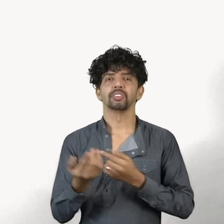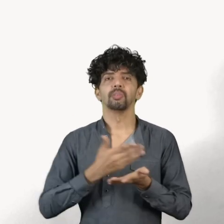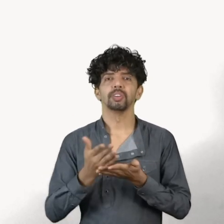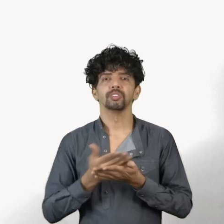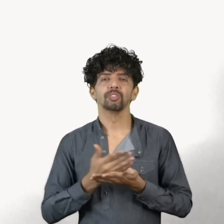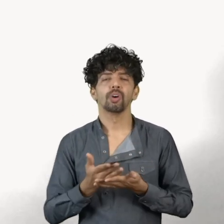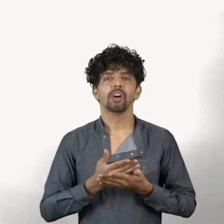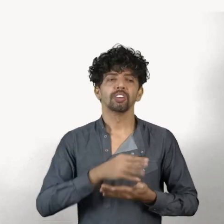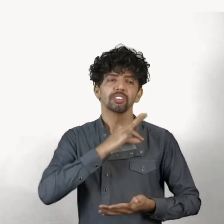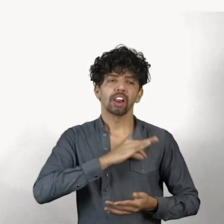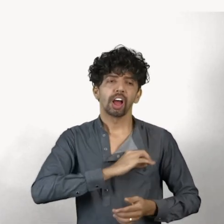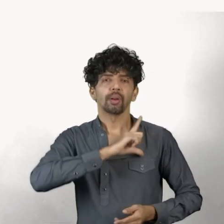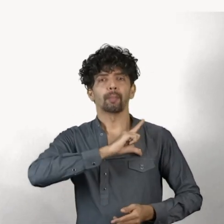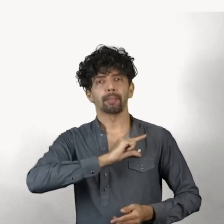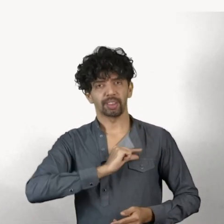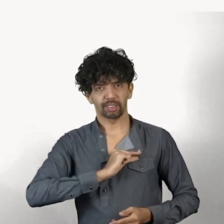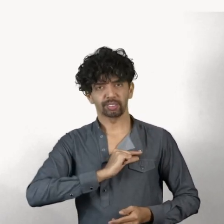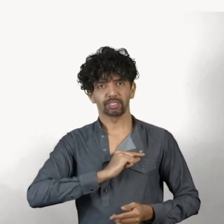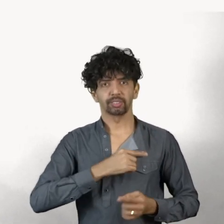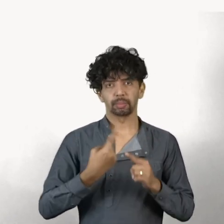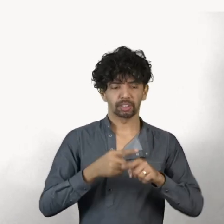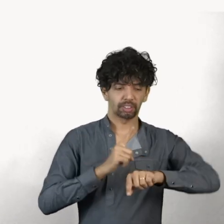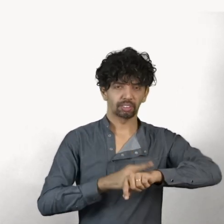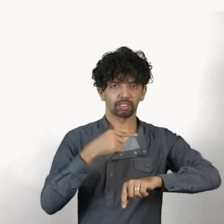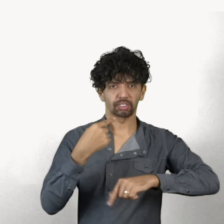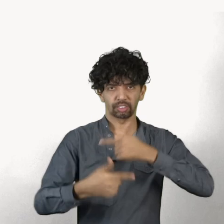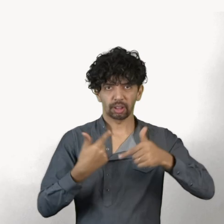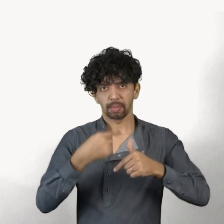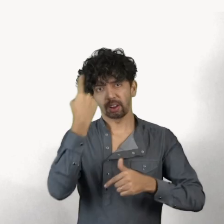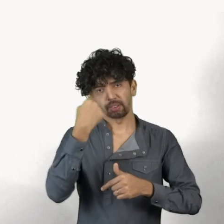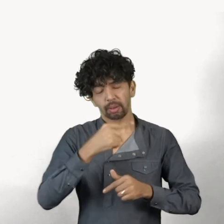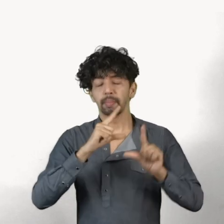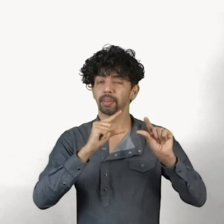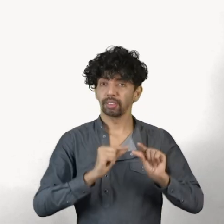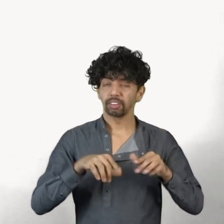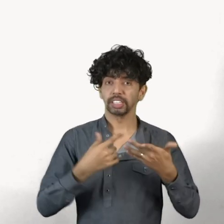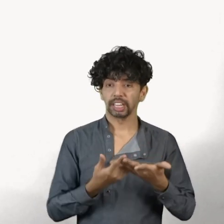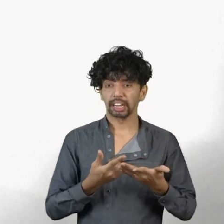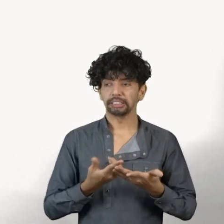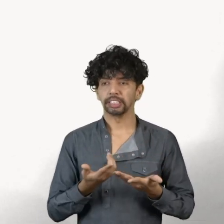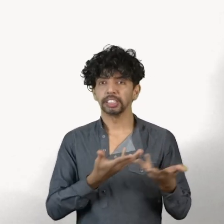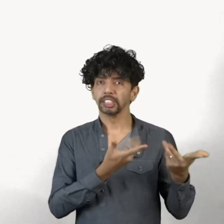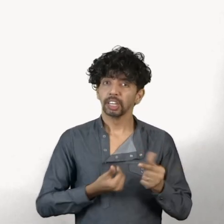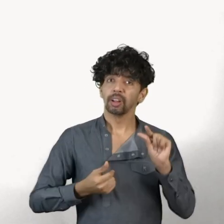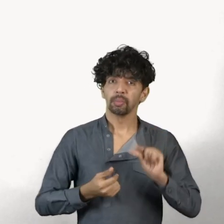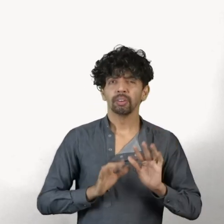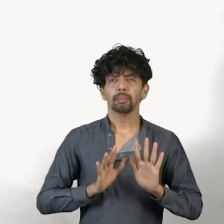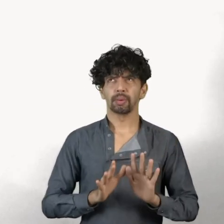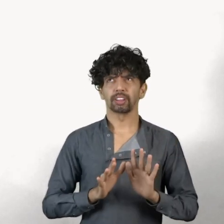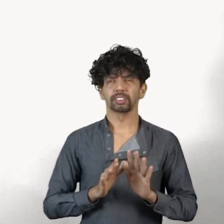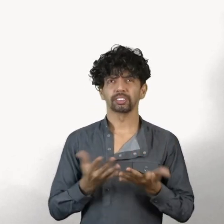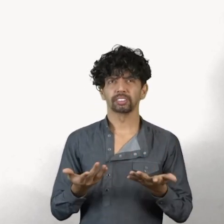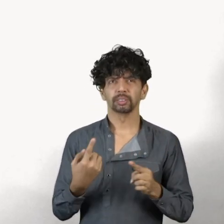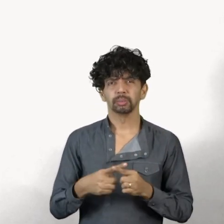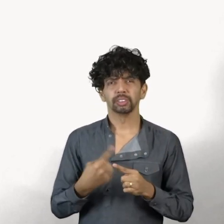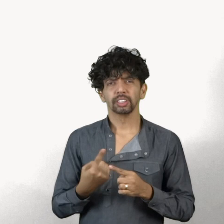que culminou com menos salários, menos ganhos. Mas por que que então nós aumentamos os depósitos de caderneta